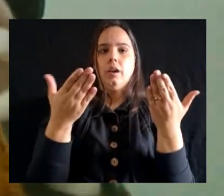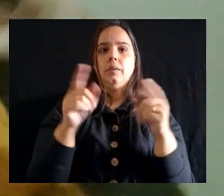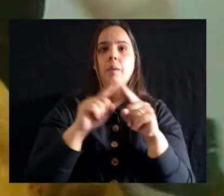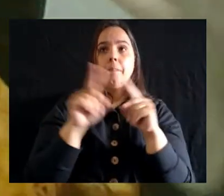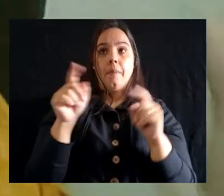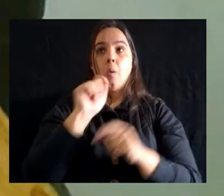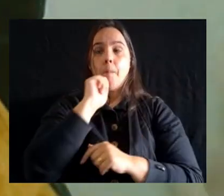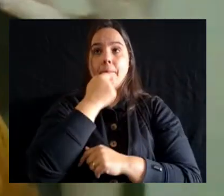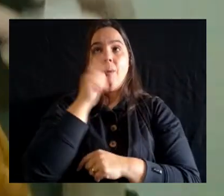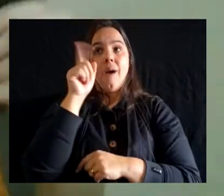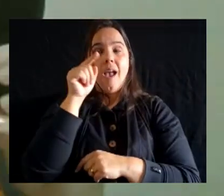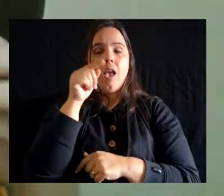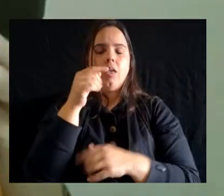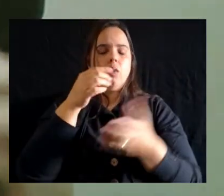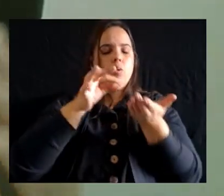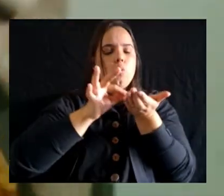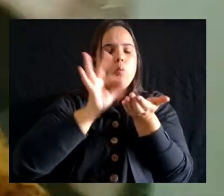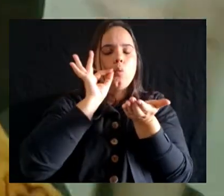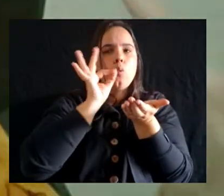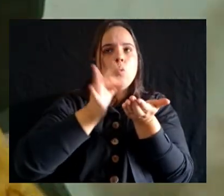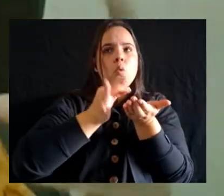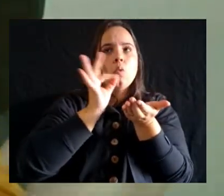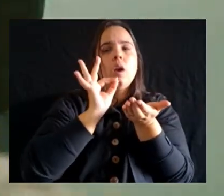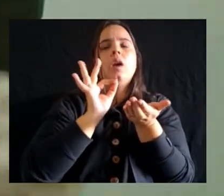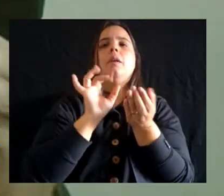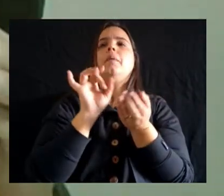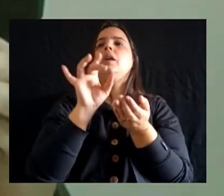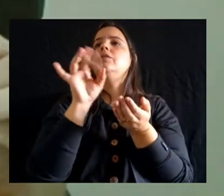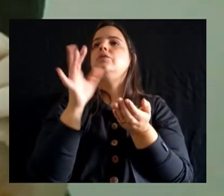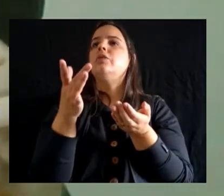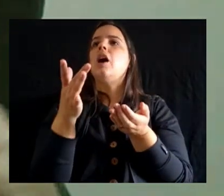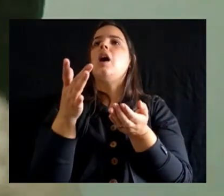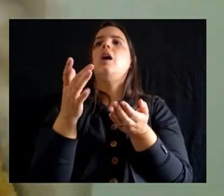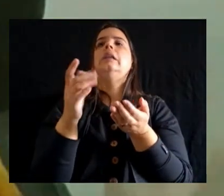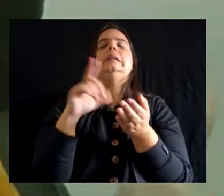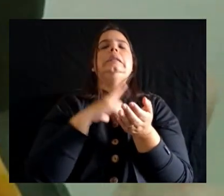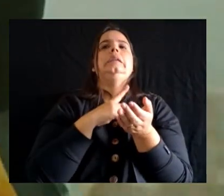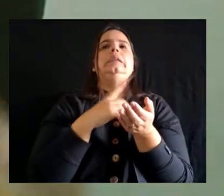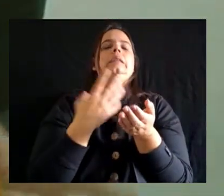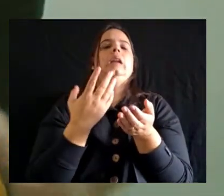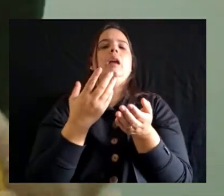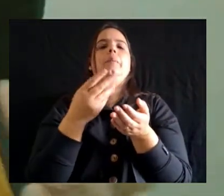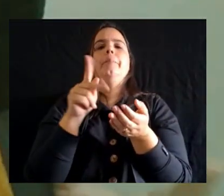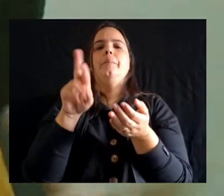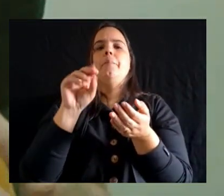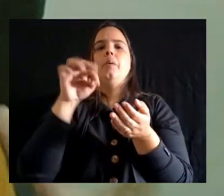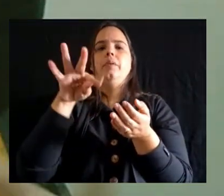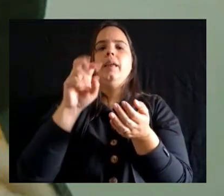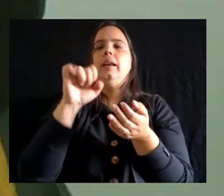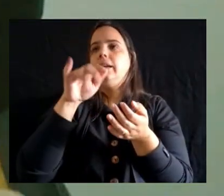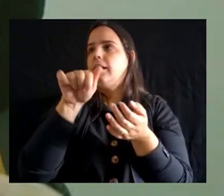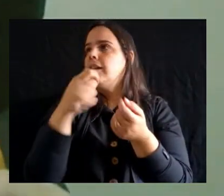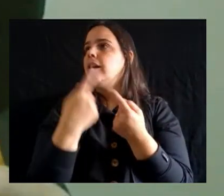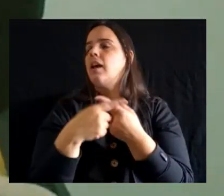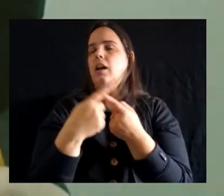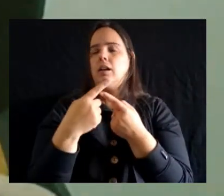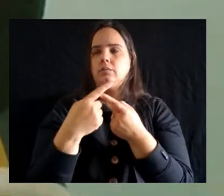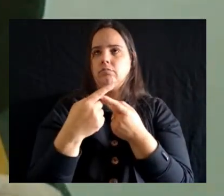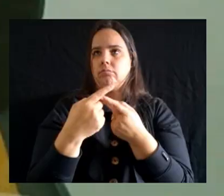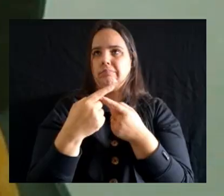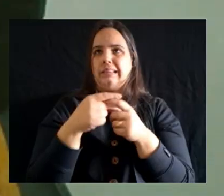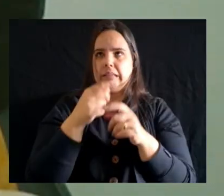manhã, que eu coloco junto uma fonte de proteína, né? Será que ele é